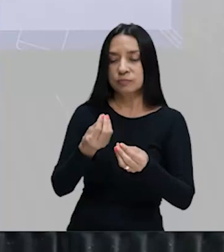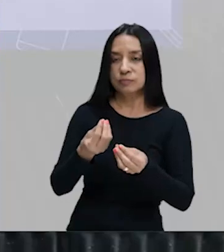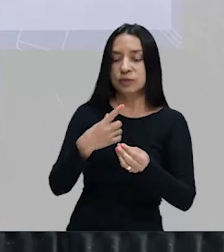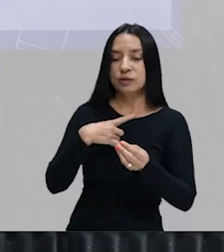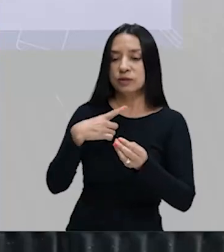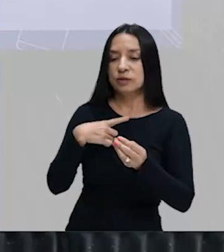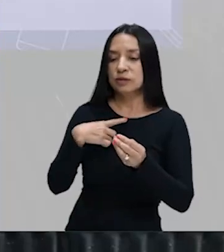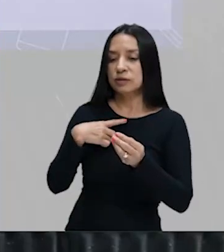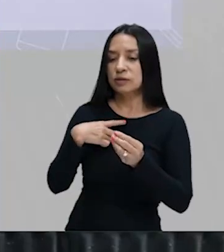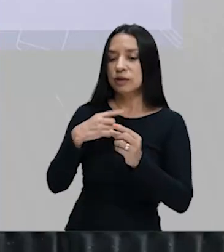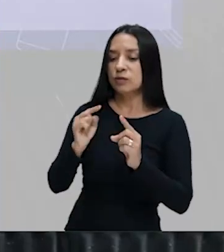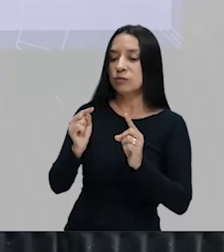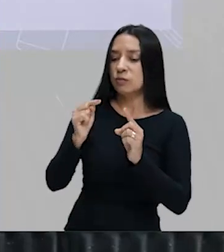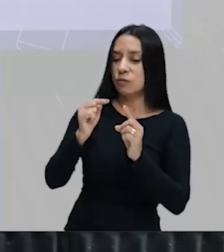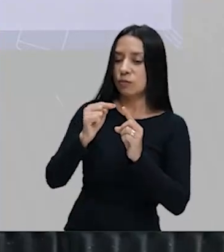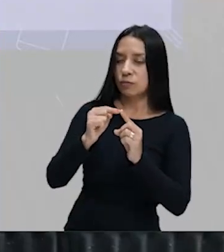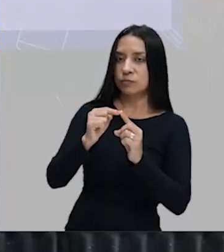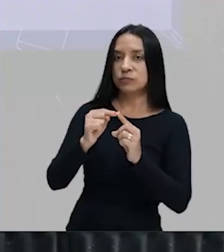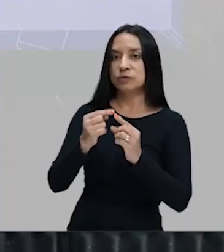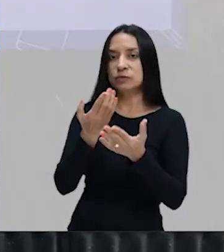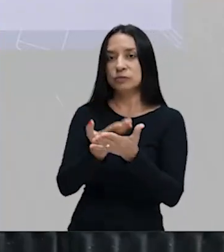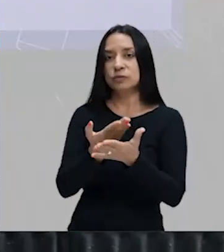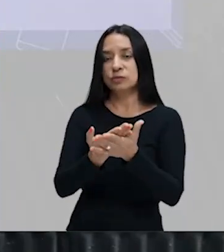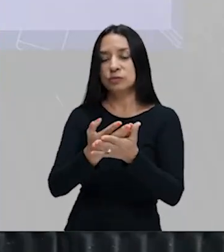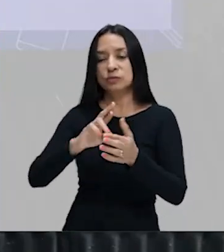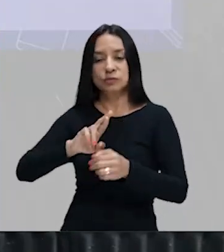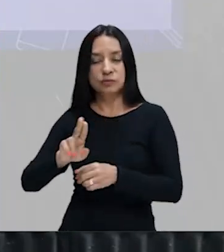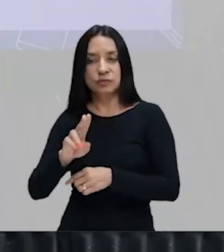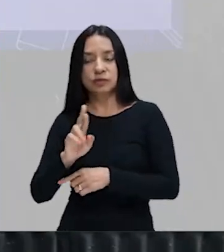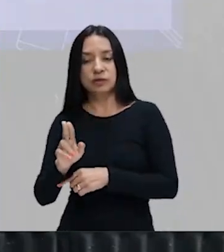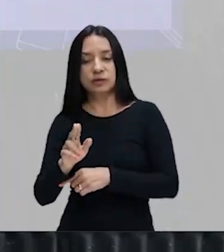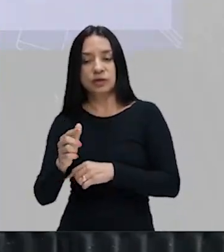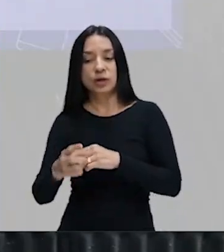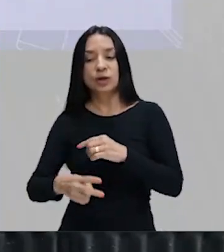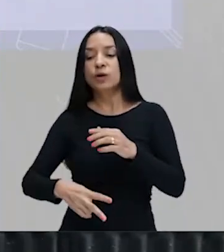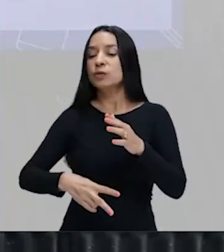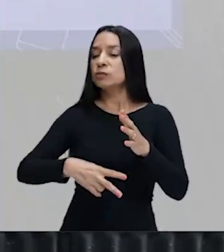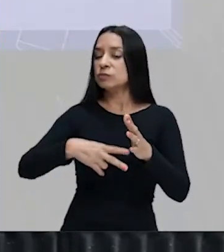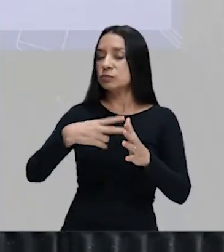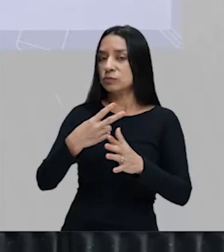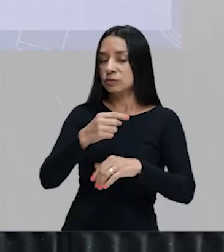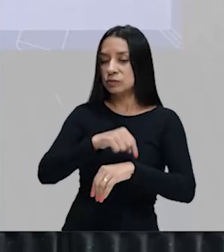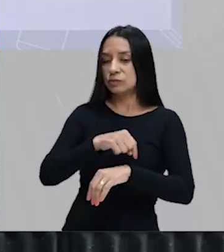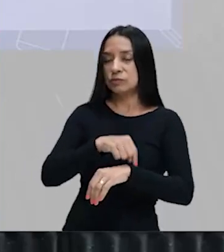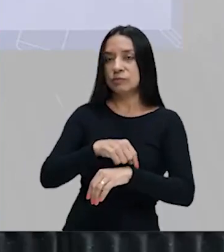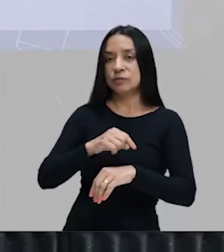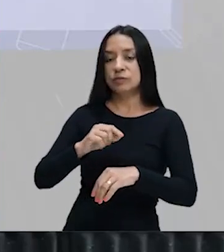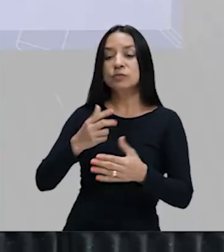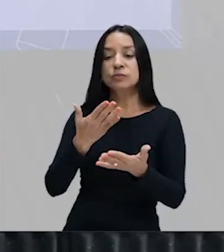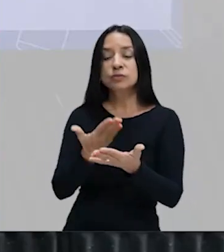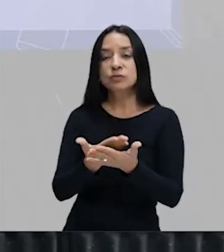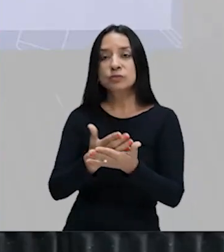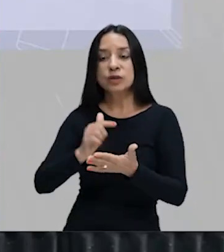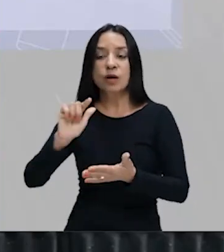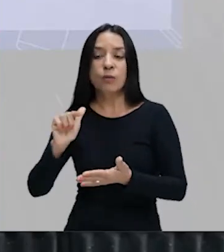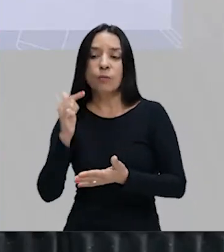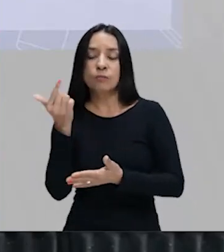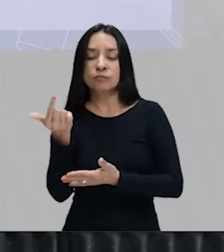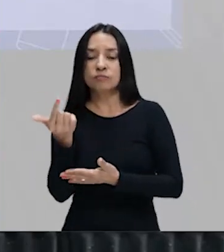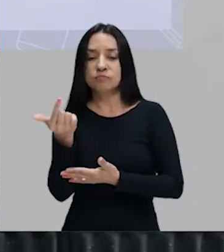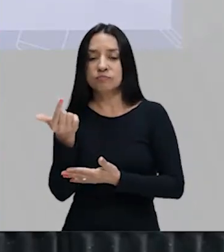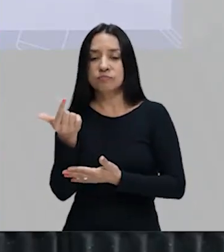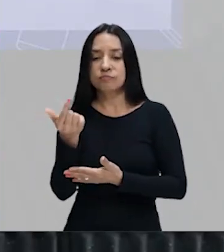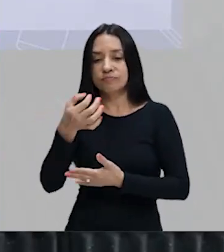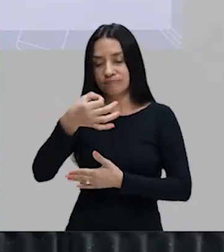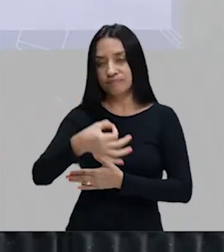de estudo diferenciado, e num segundo momento ela vai, claro, obviamente, estudar uma outra coisa, correto? Bom, a história